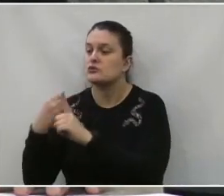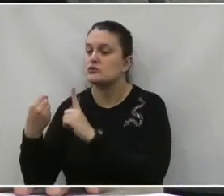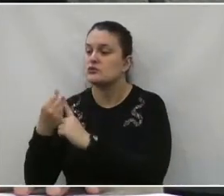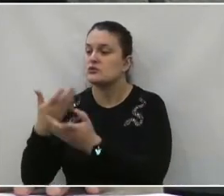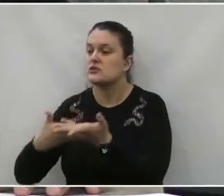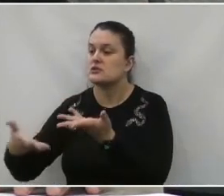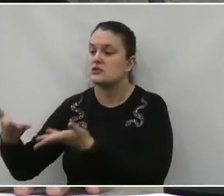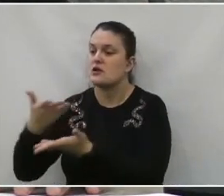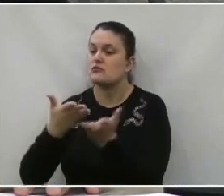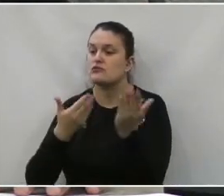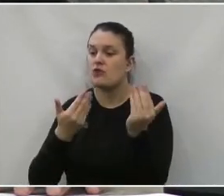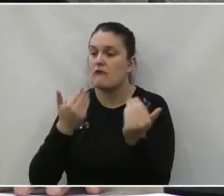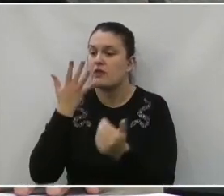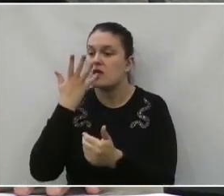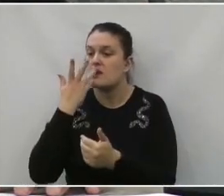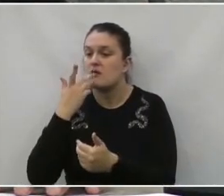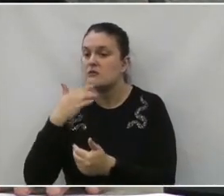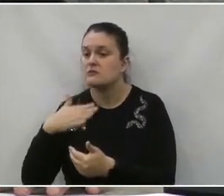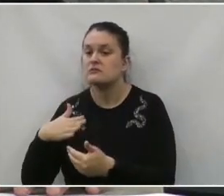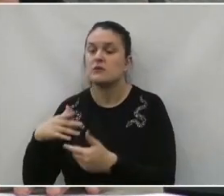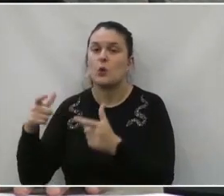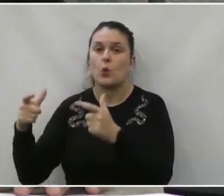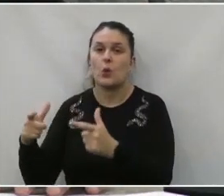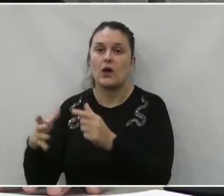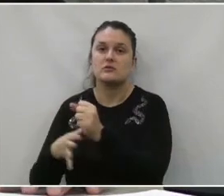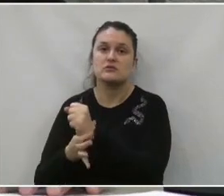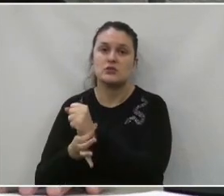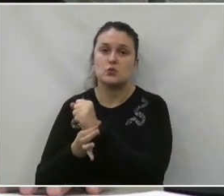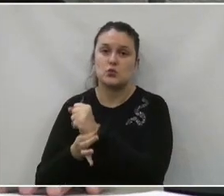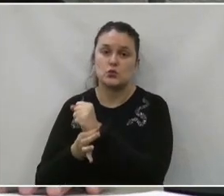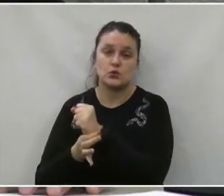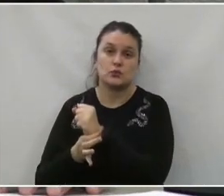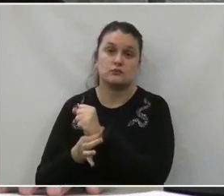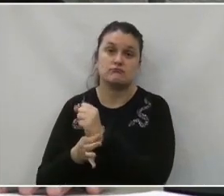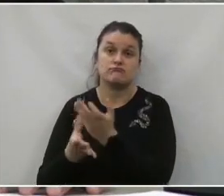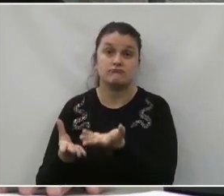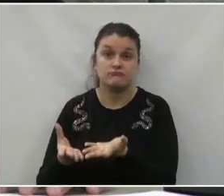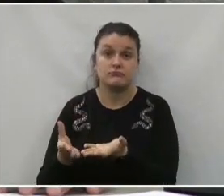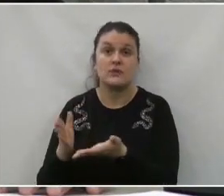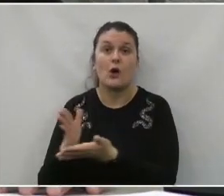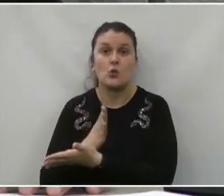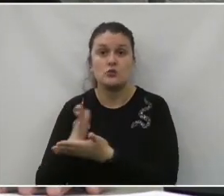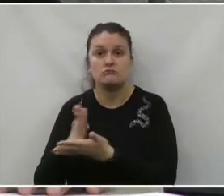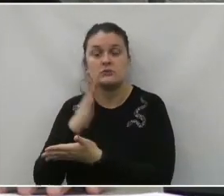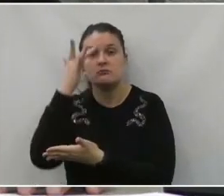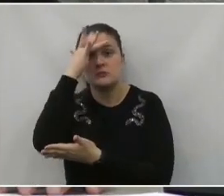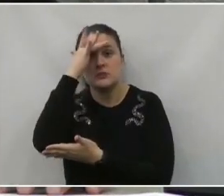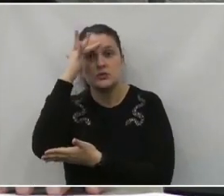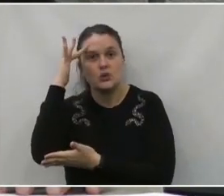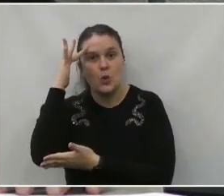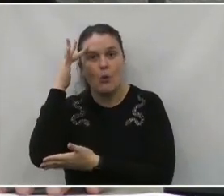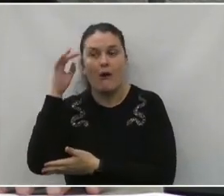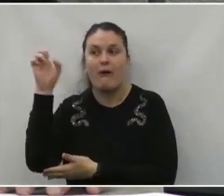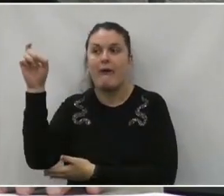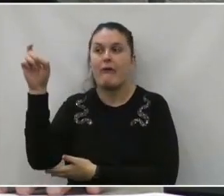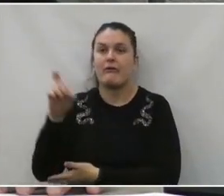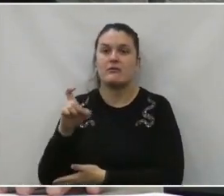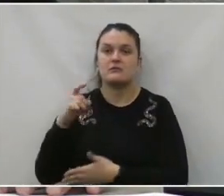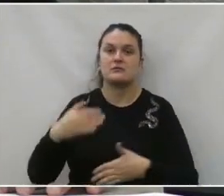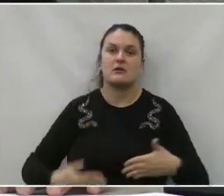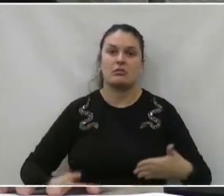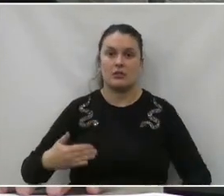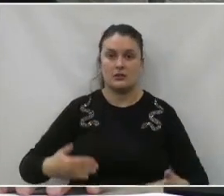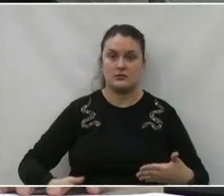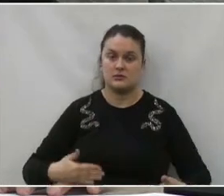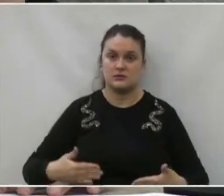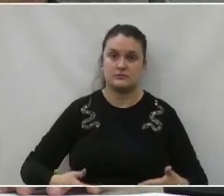dessas crianças, aonde estavam ali na tutela de algumas pessoas que eram ex-atletas,